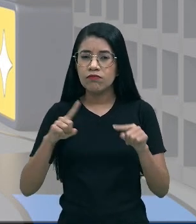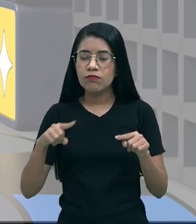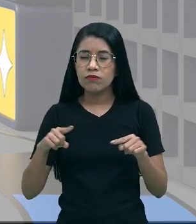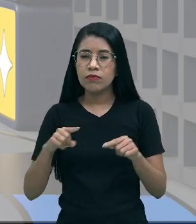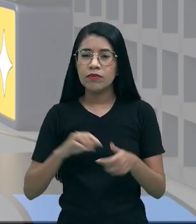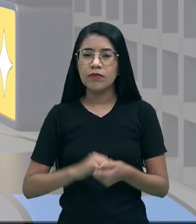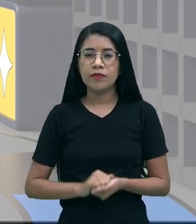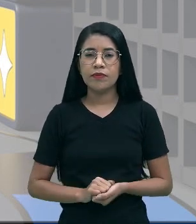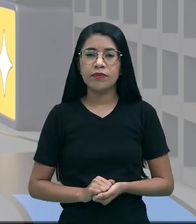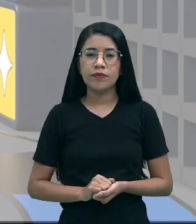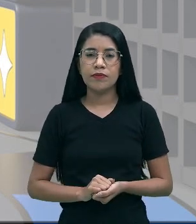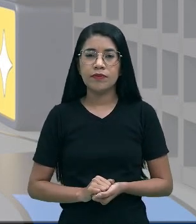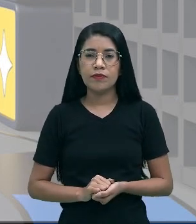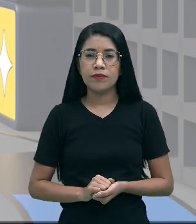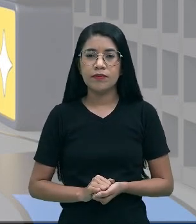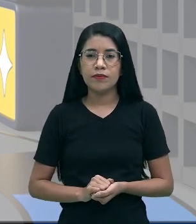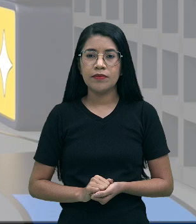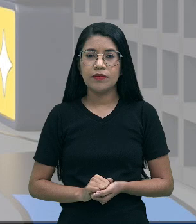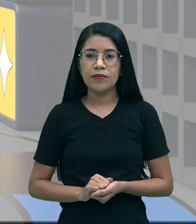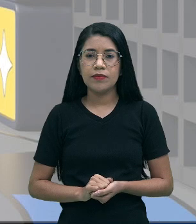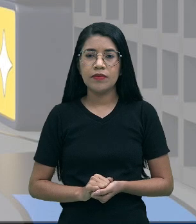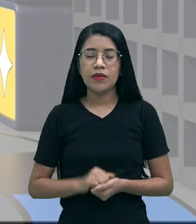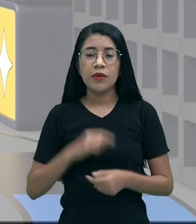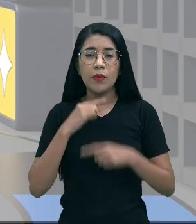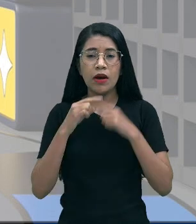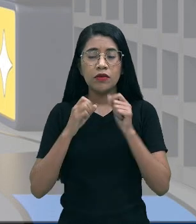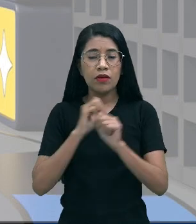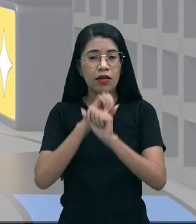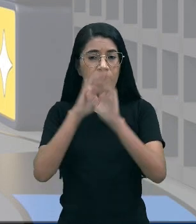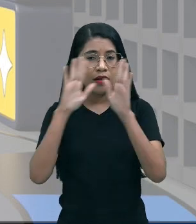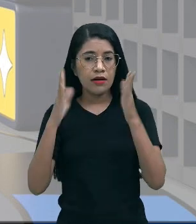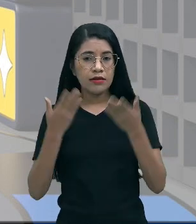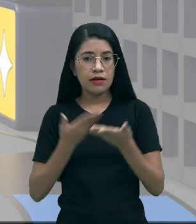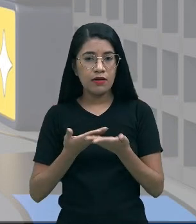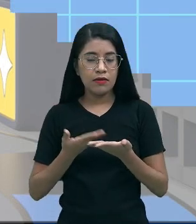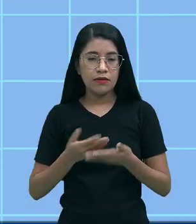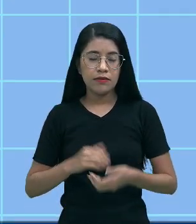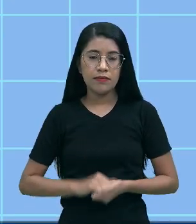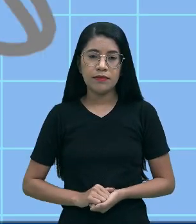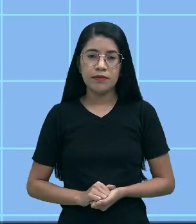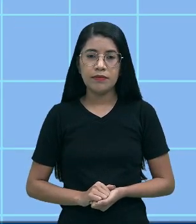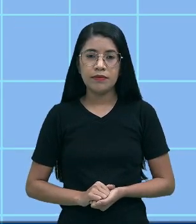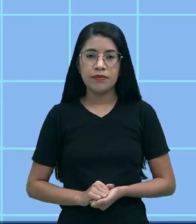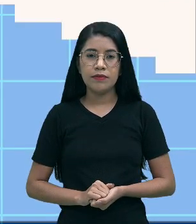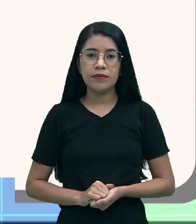como resistores? É a dúvida que nós vamos tirar na nossa aula.